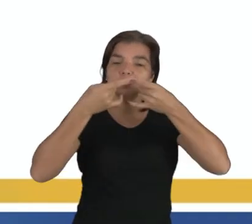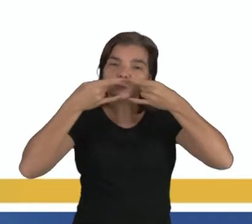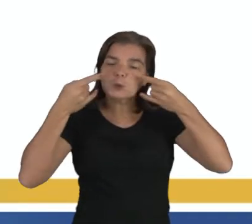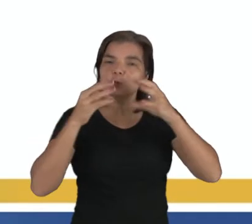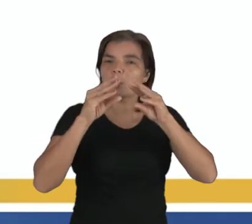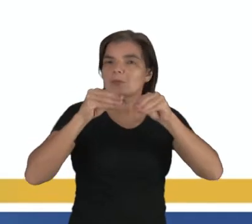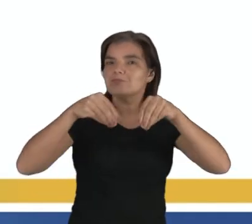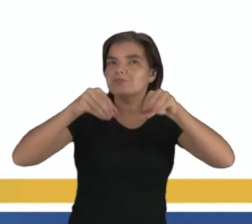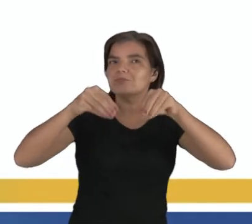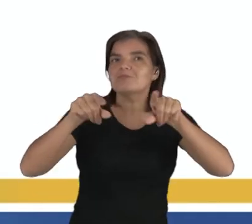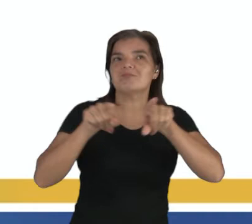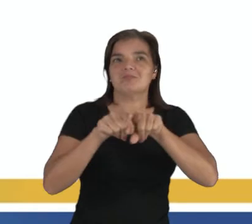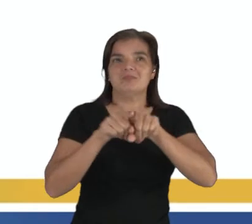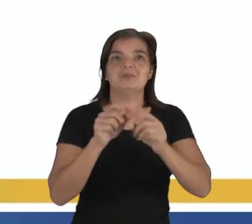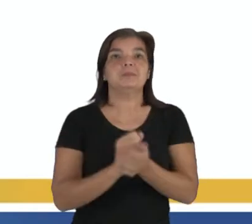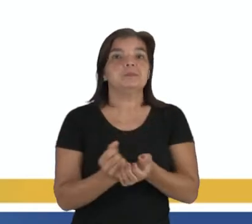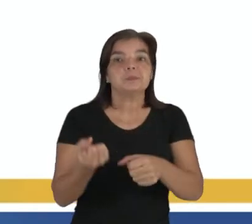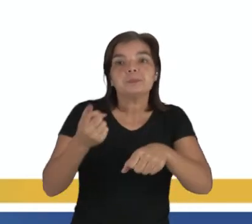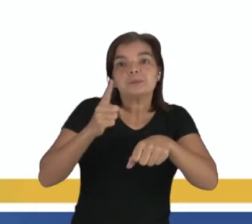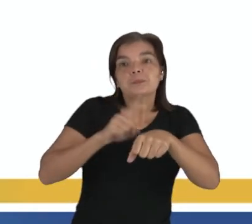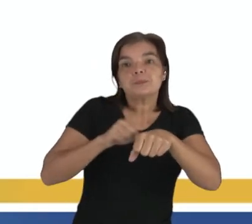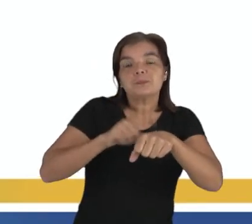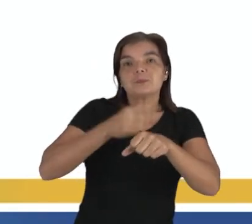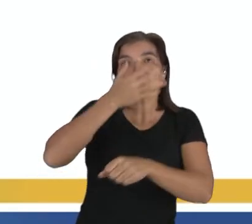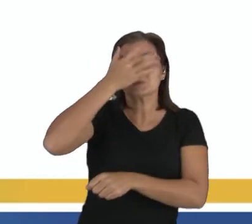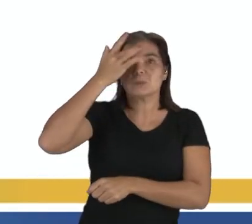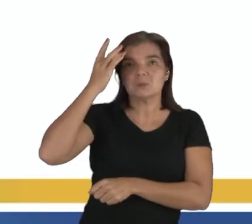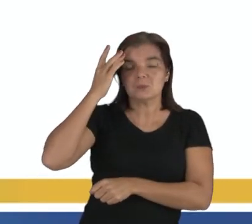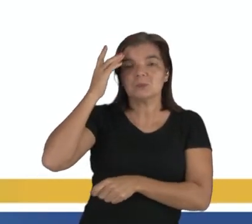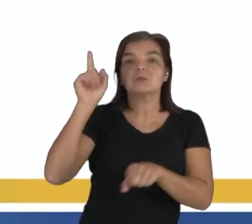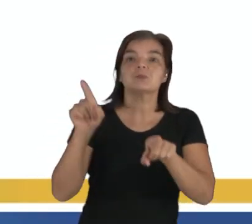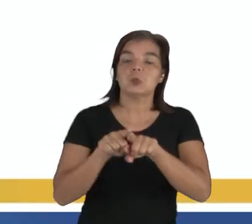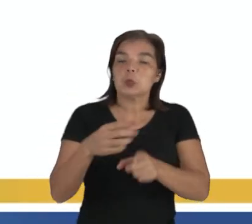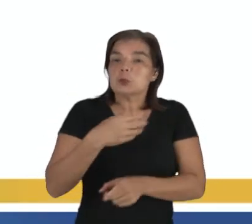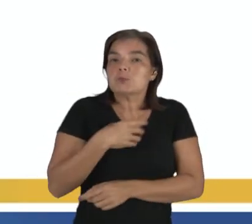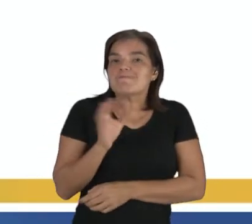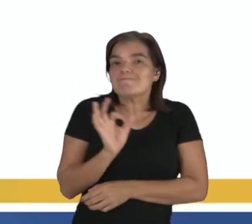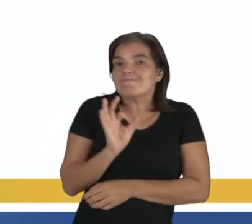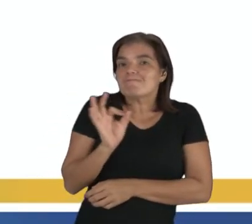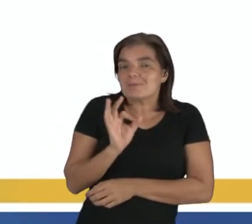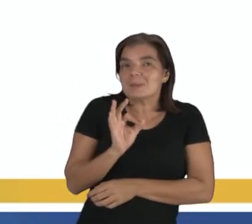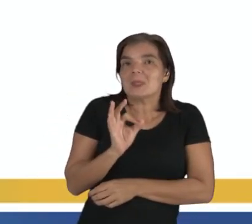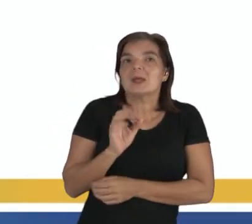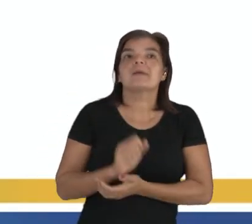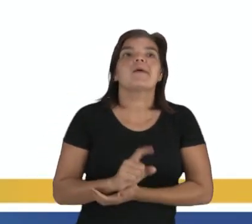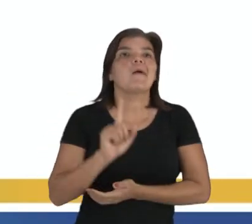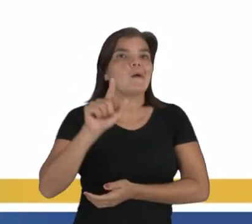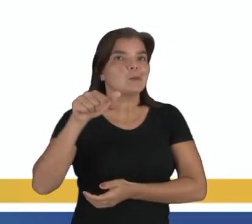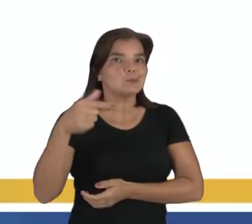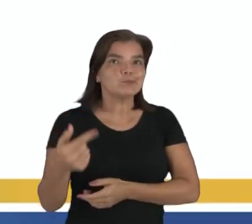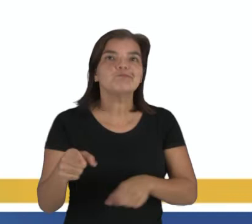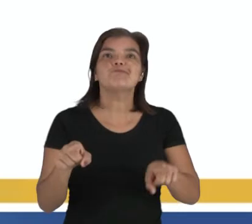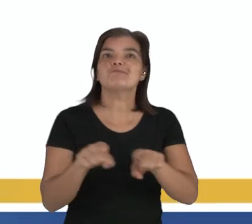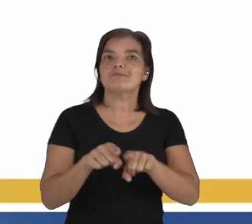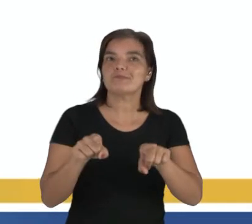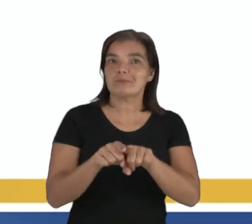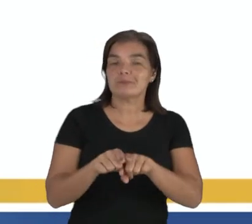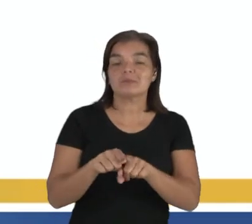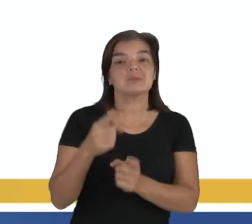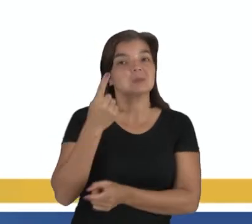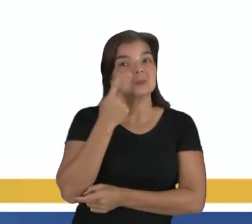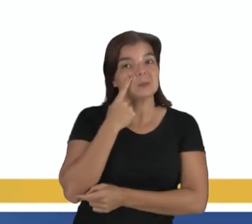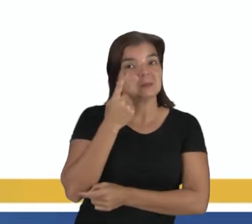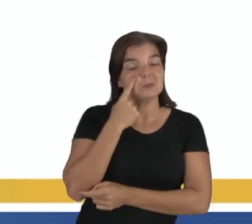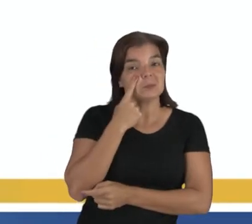tecido. A infecção partir principalmente de pessoas assintomáticas é outro fato que permite